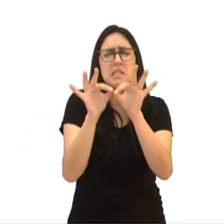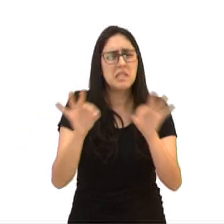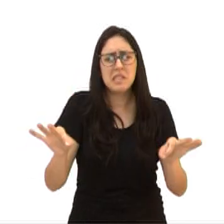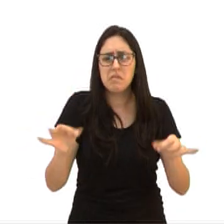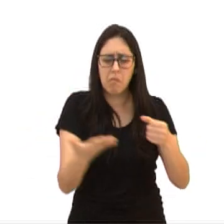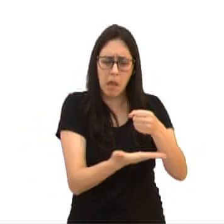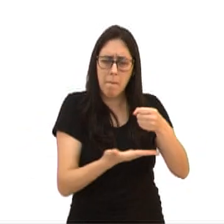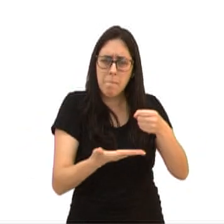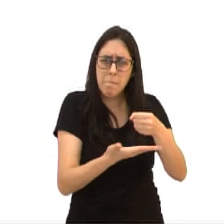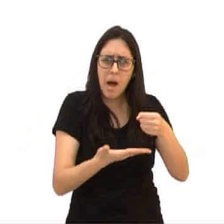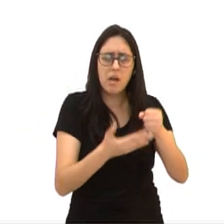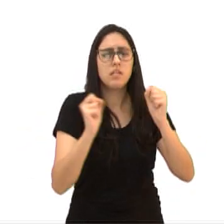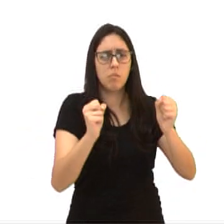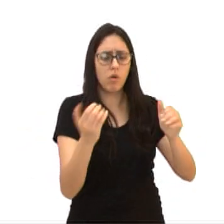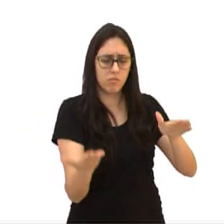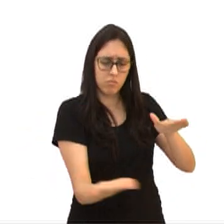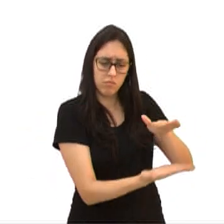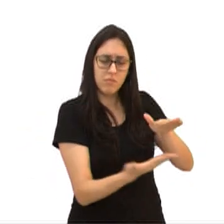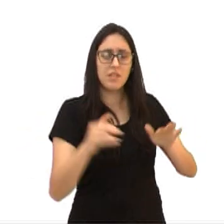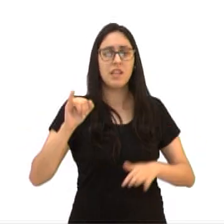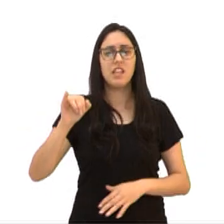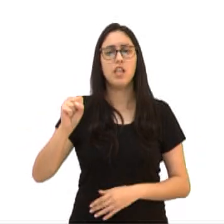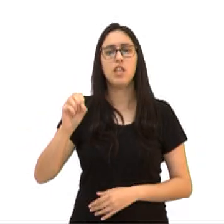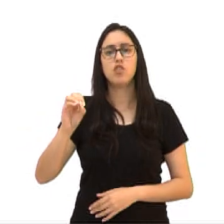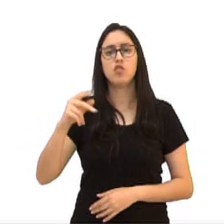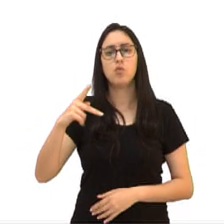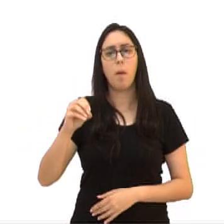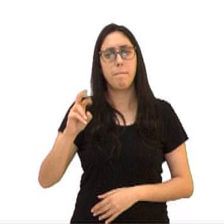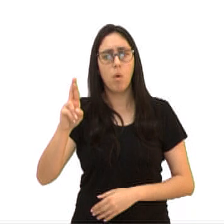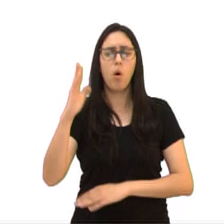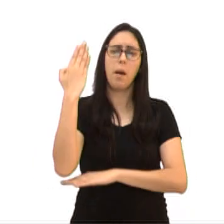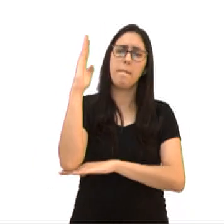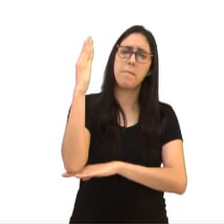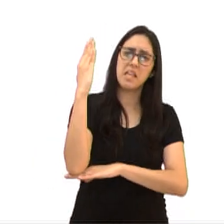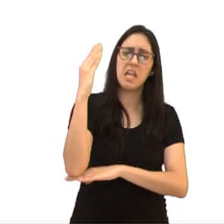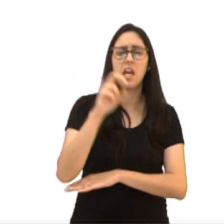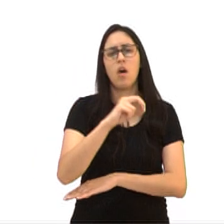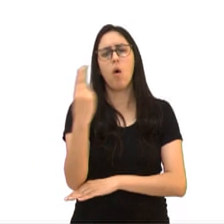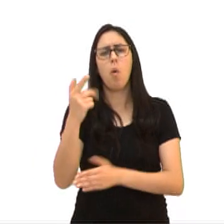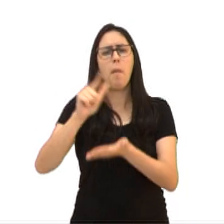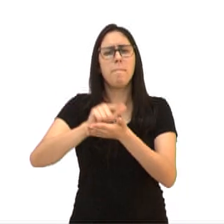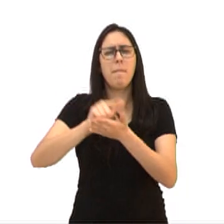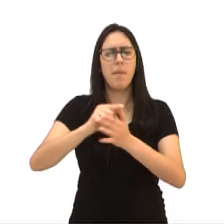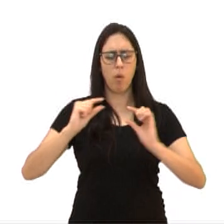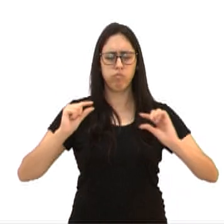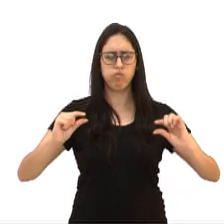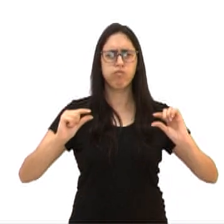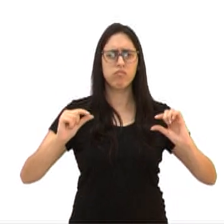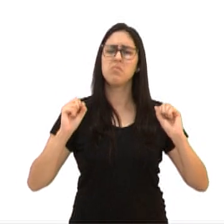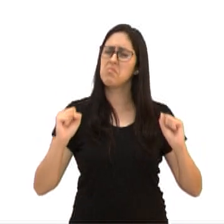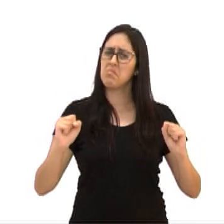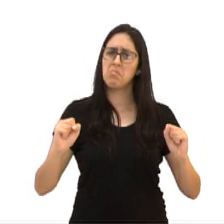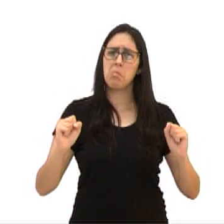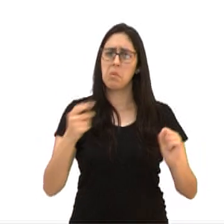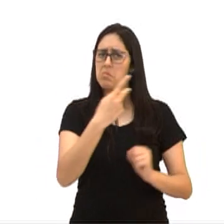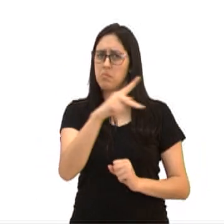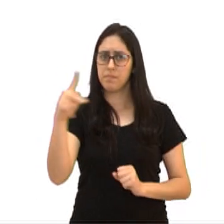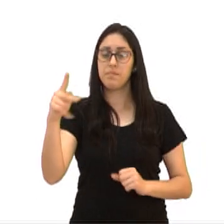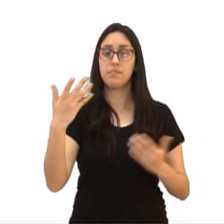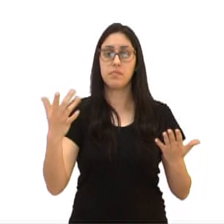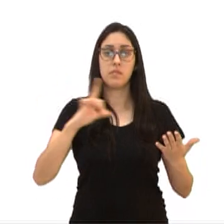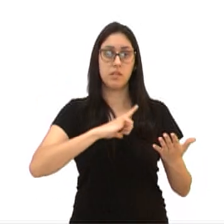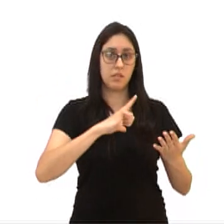base são utilizados isopor, madeira ou papelão grosso. Tá? Para fazer o edifício do